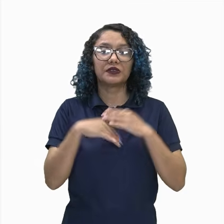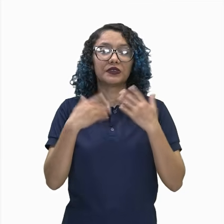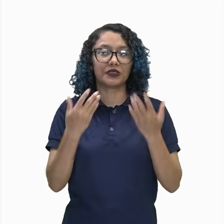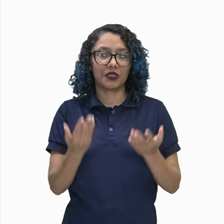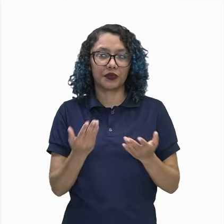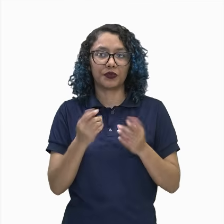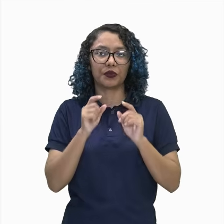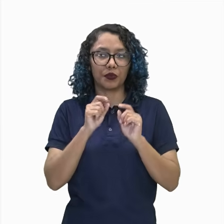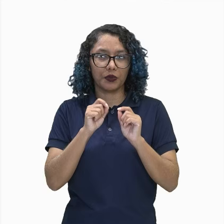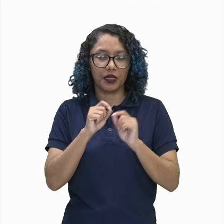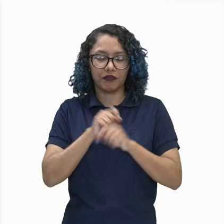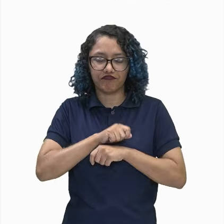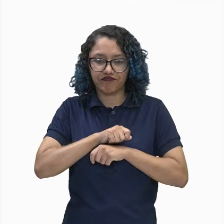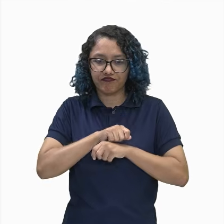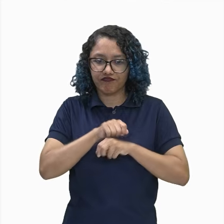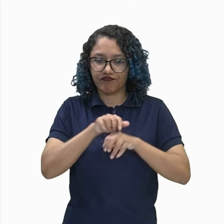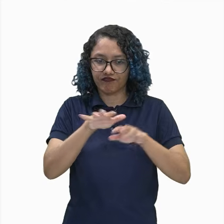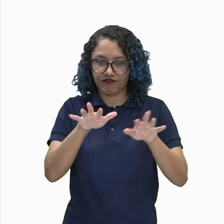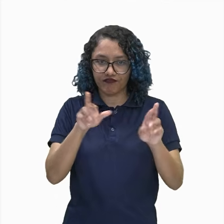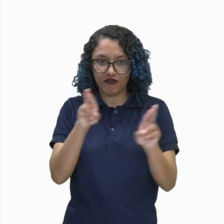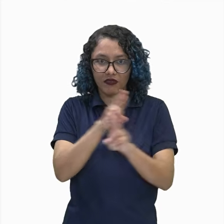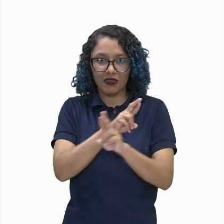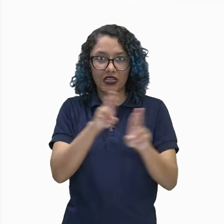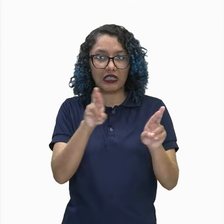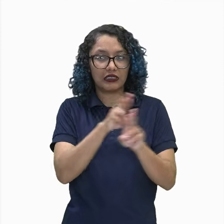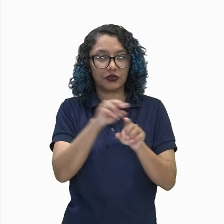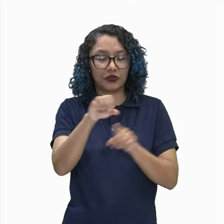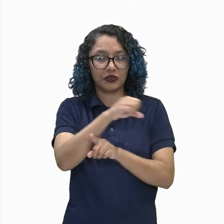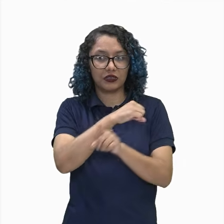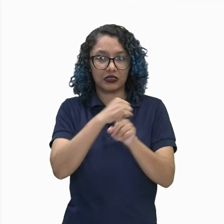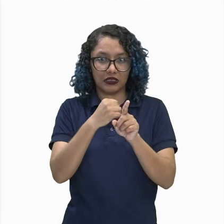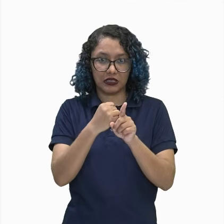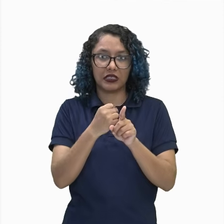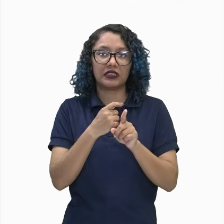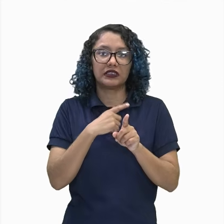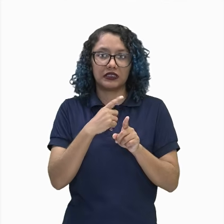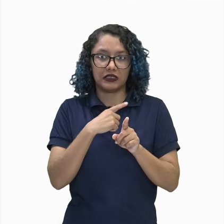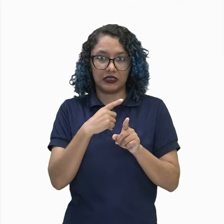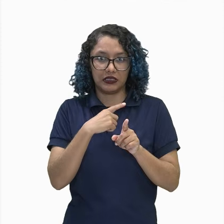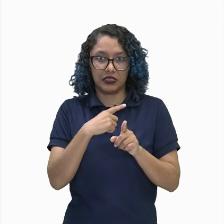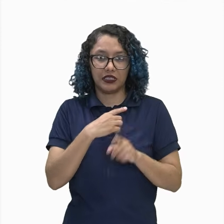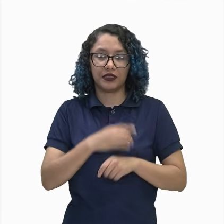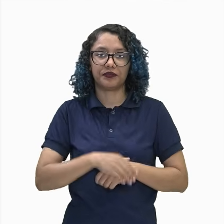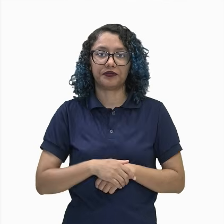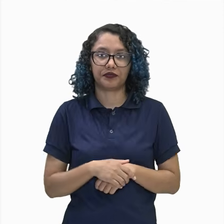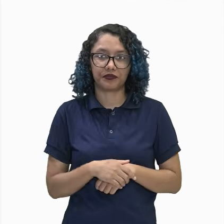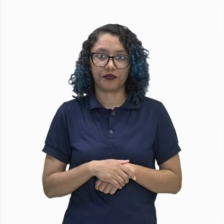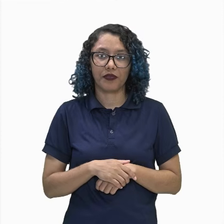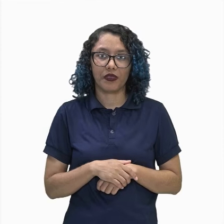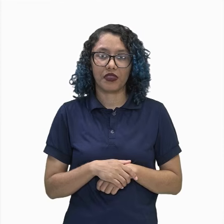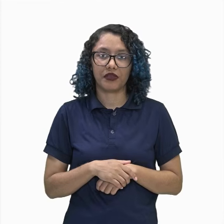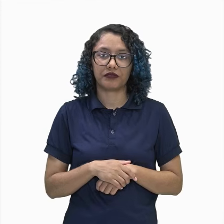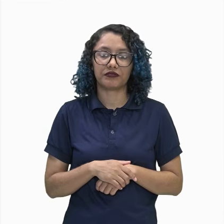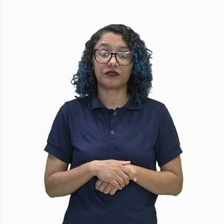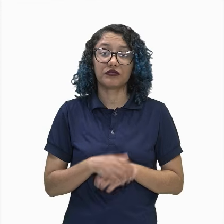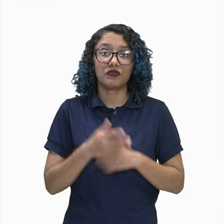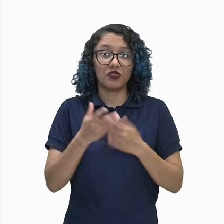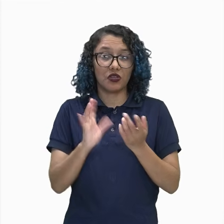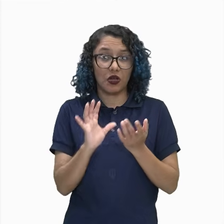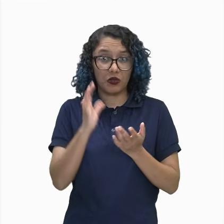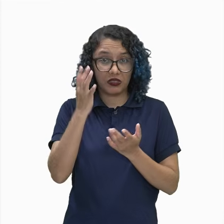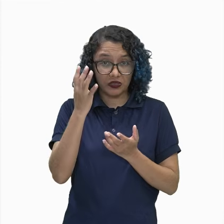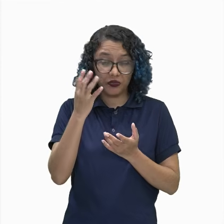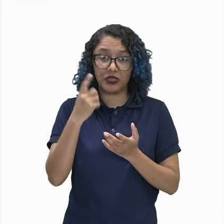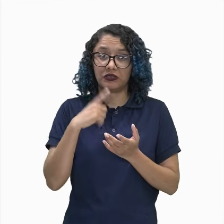na sociedade, de forma que tais acontecimentos, os acontecimentos que estão retratados, ali estão presentes